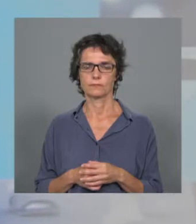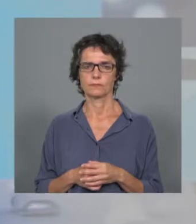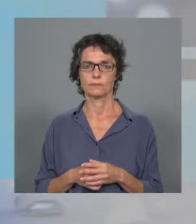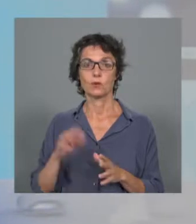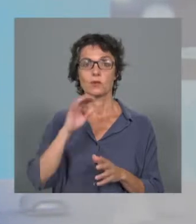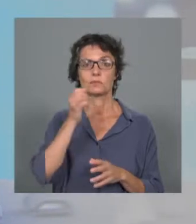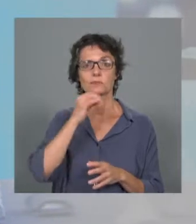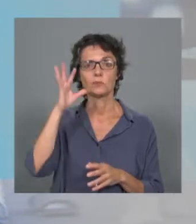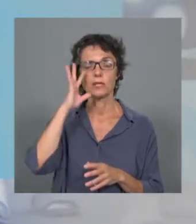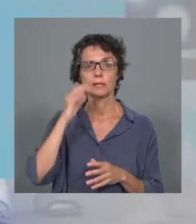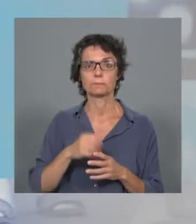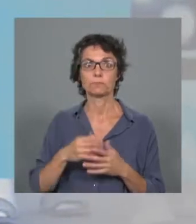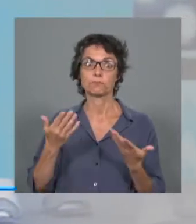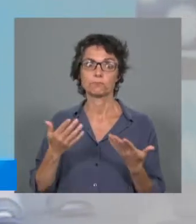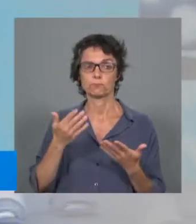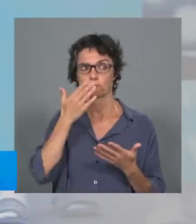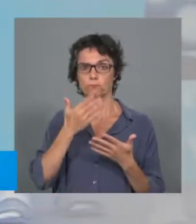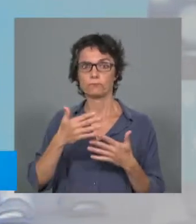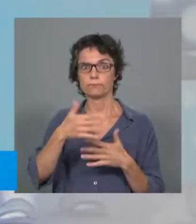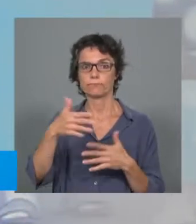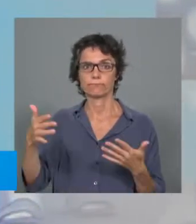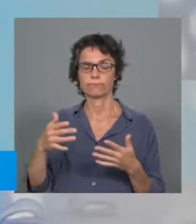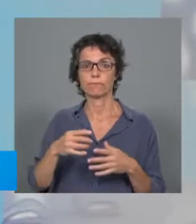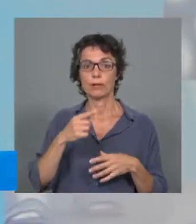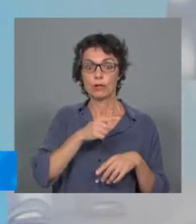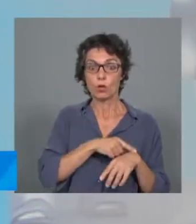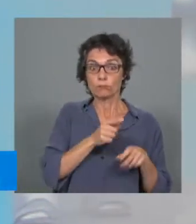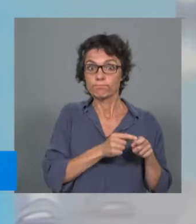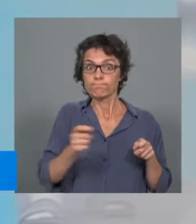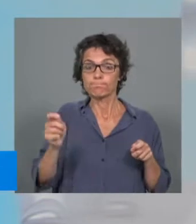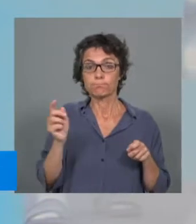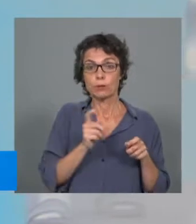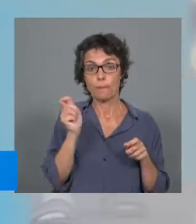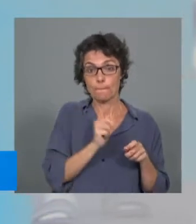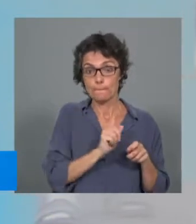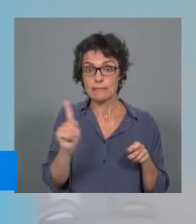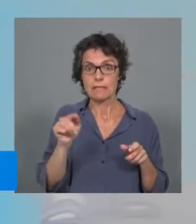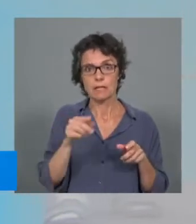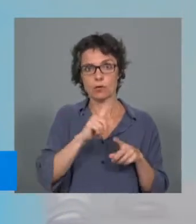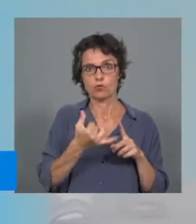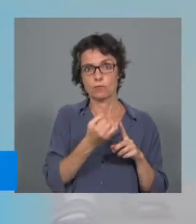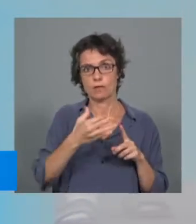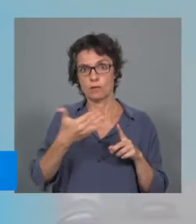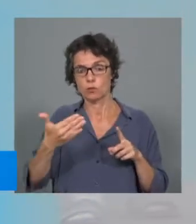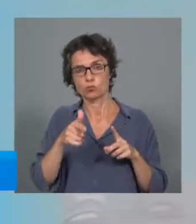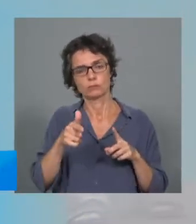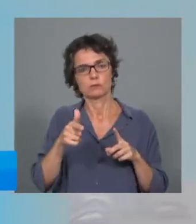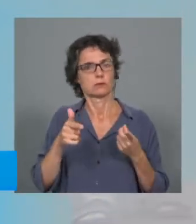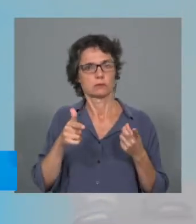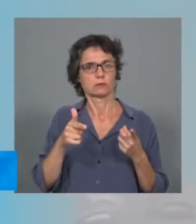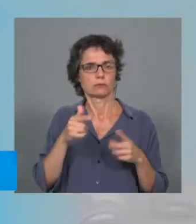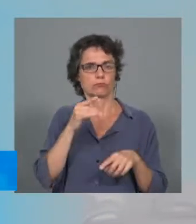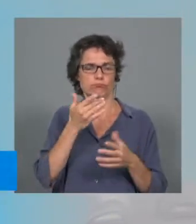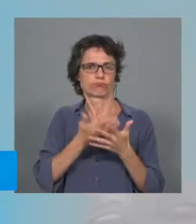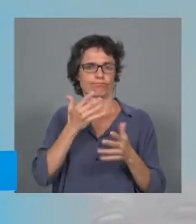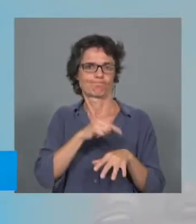Olá, muito boa tarde. Apesar de muitos condicionalismos, o primeiro semestre do ano 2021 foi preenchido, marcado pela pandemia, é certo, mas também